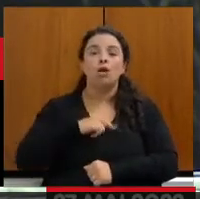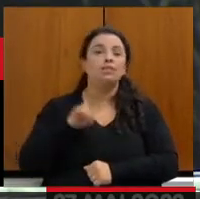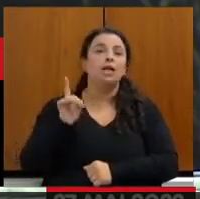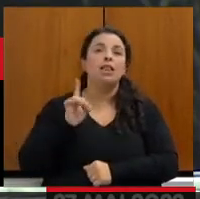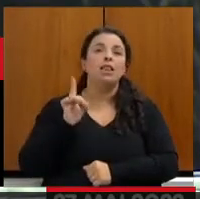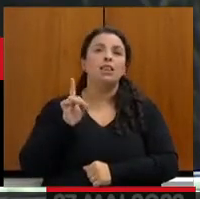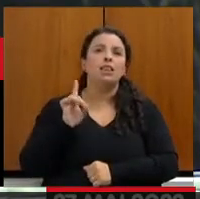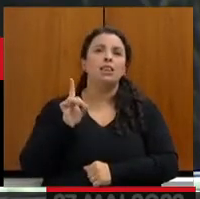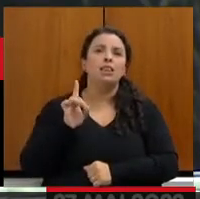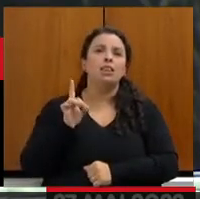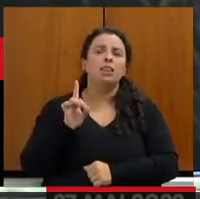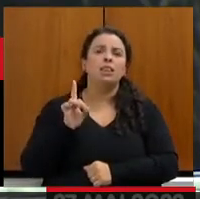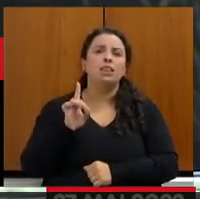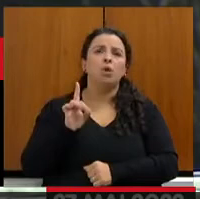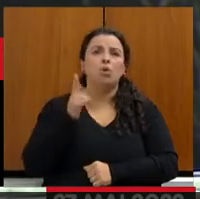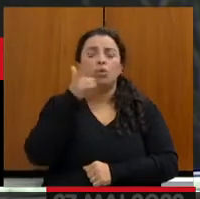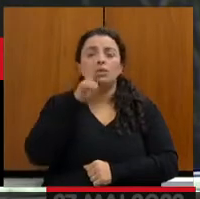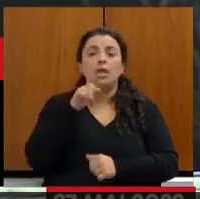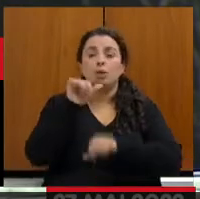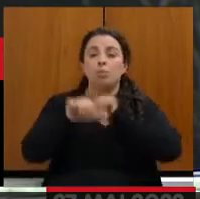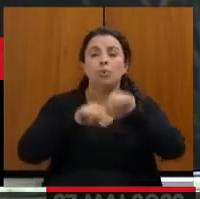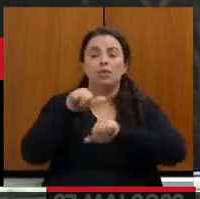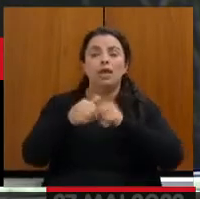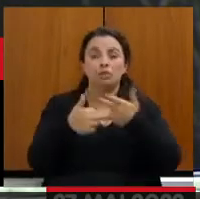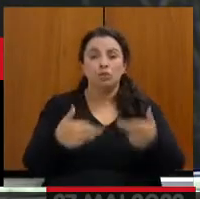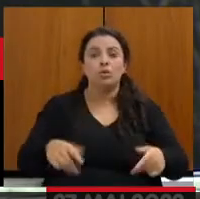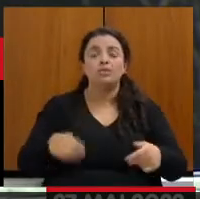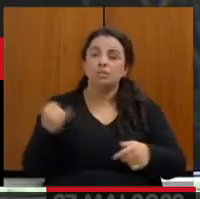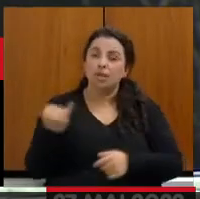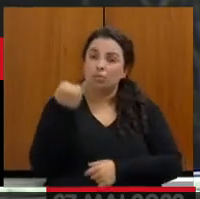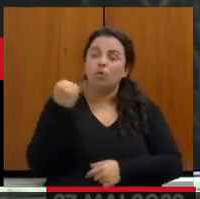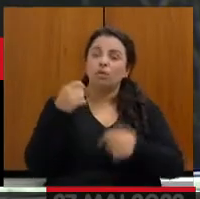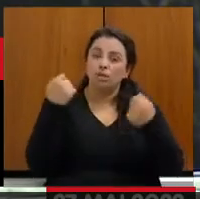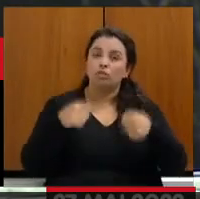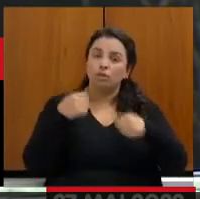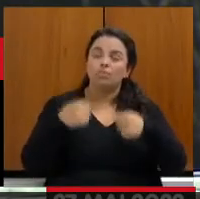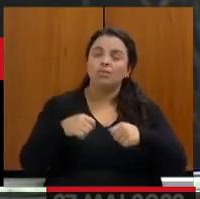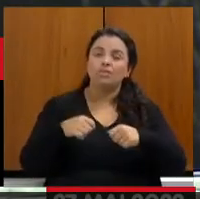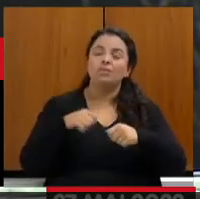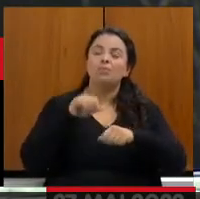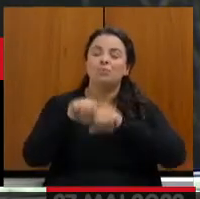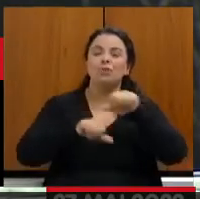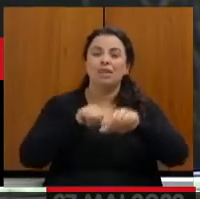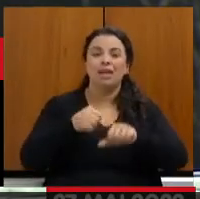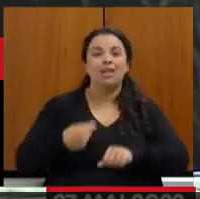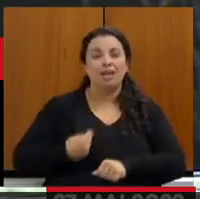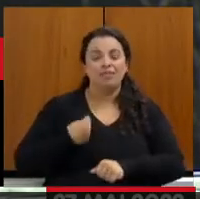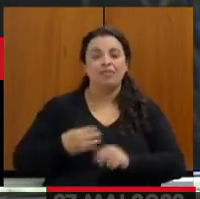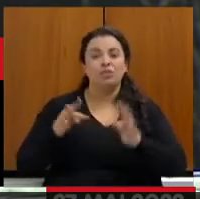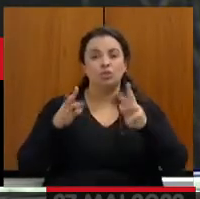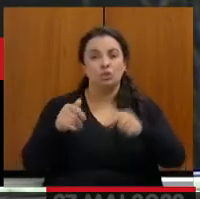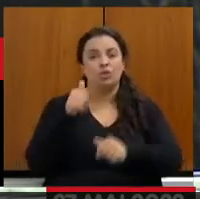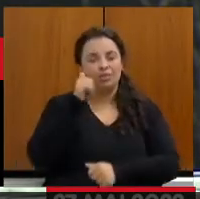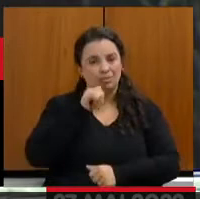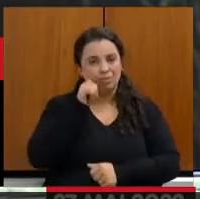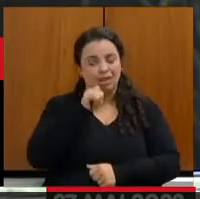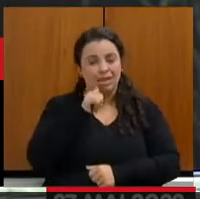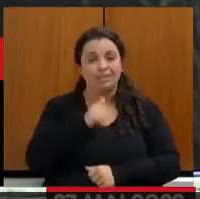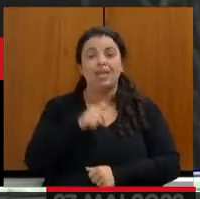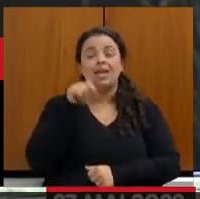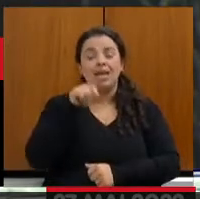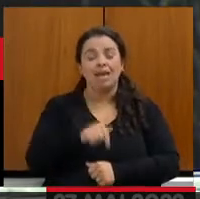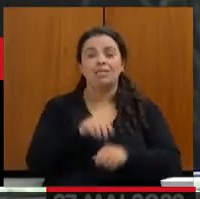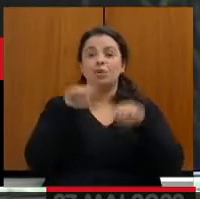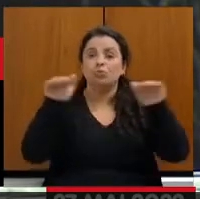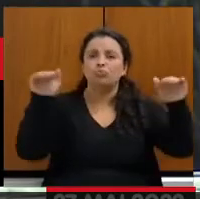vamos mudar tão rapidamente aquilo que nós precisamos mudar na vida de todas nós mulheres Então essa é uma